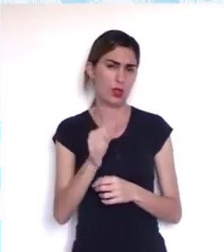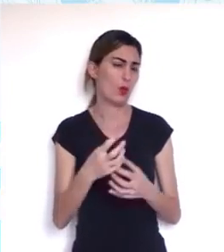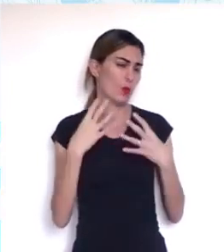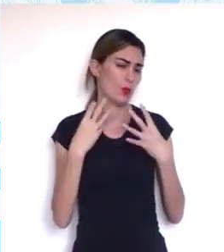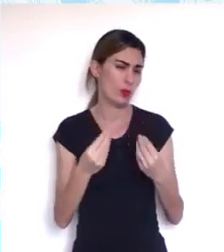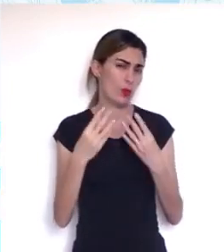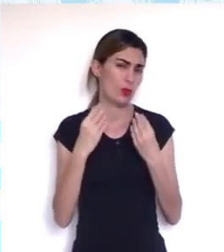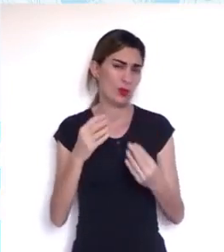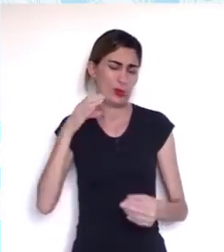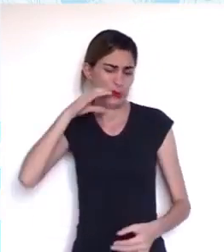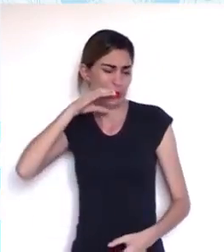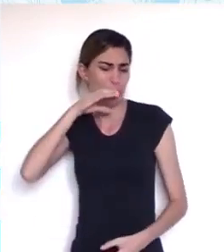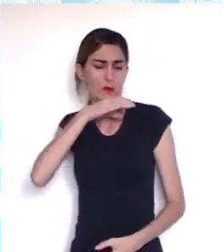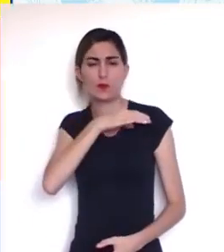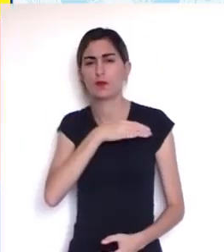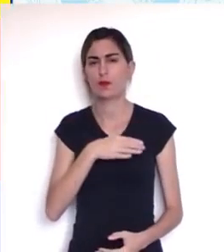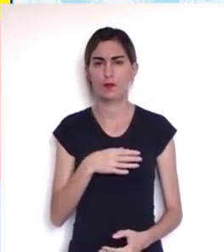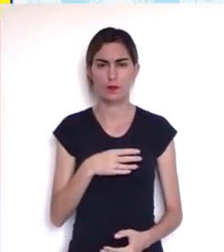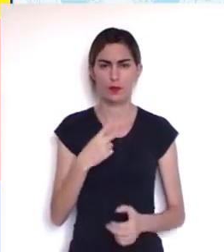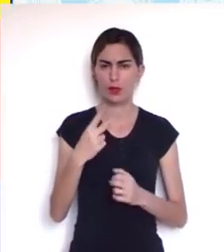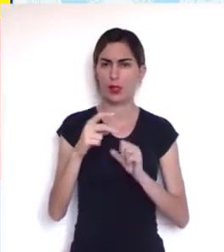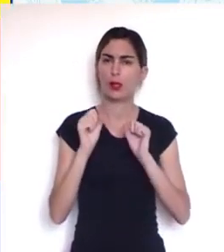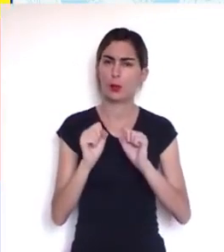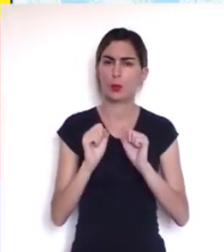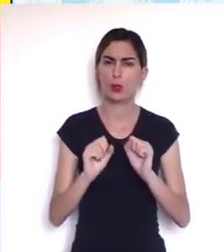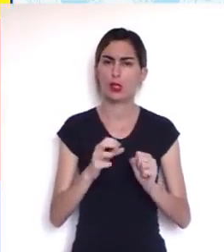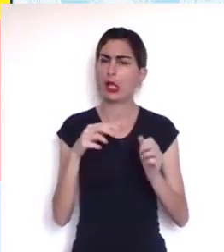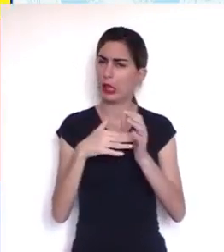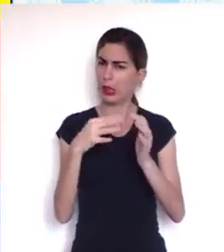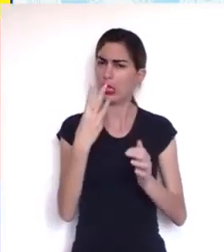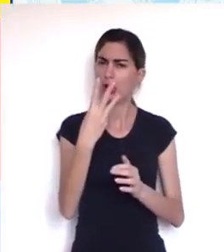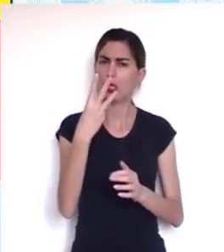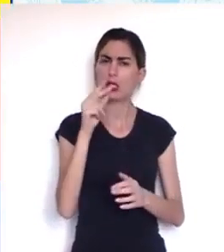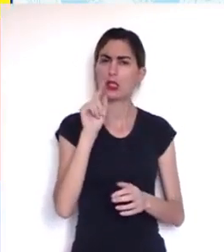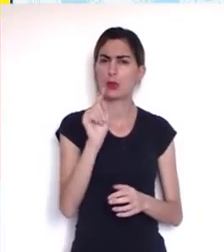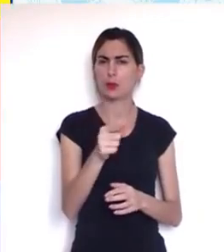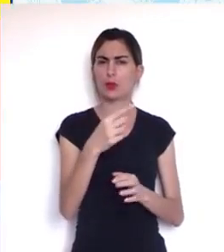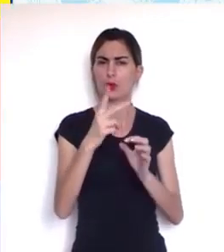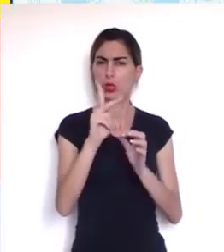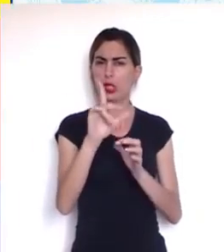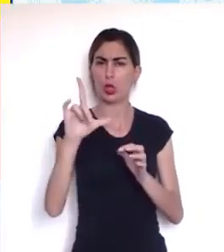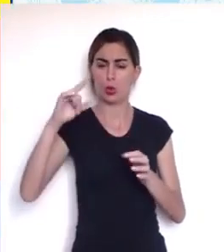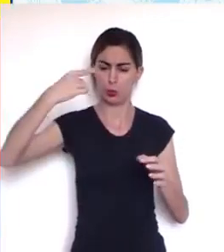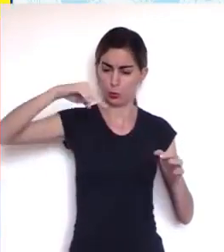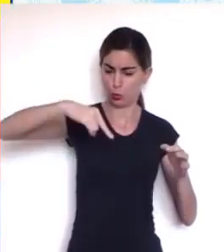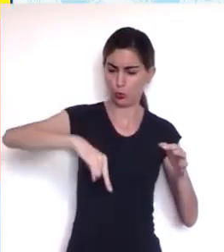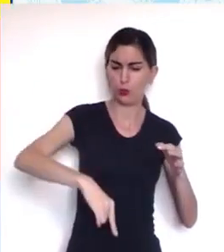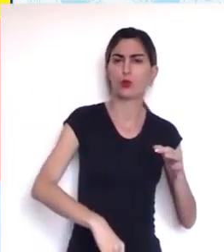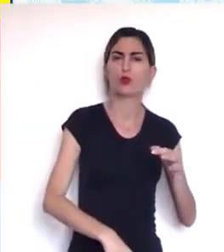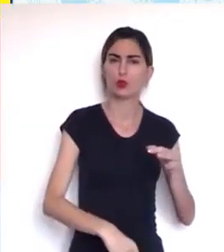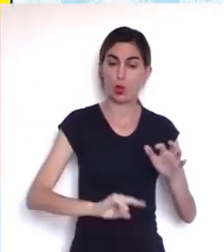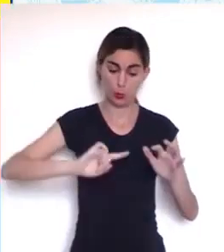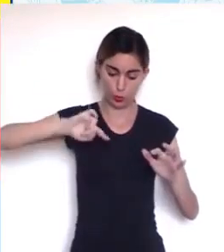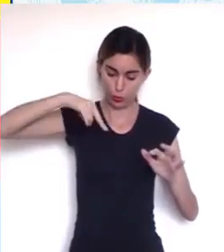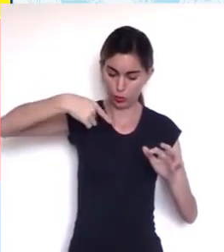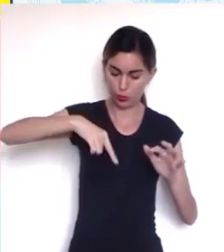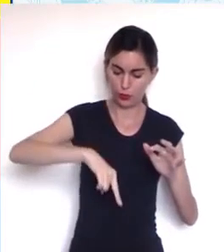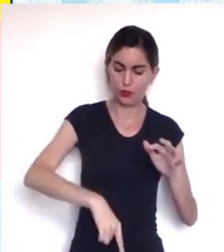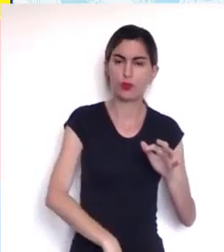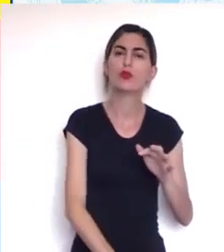Celsius. Então é muito quente. E ela pode chegar até 3.000 quilômetros de profundidade. Quando eu estou